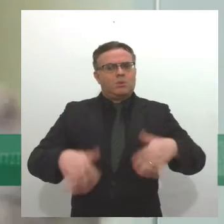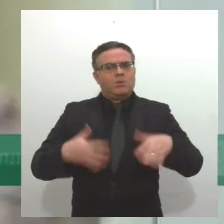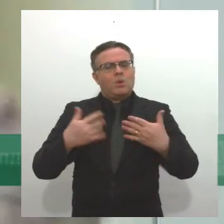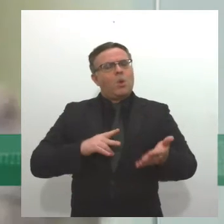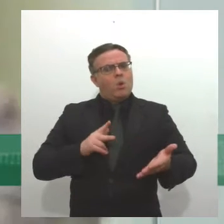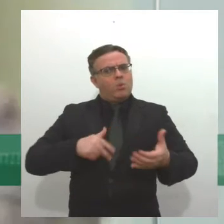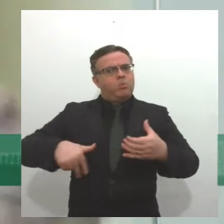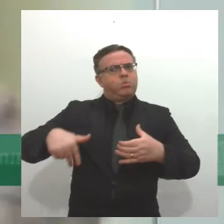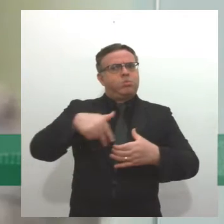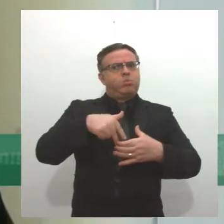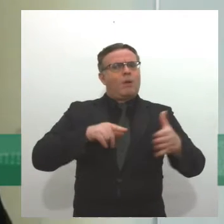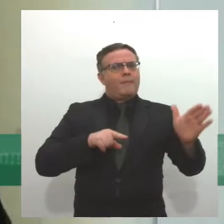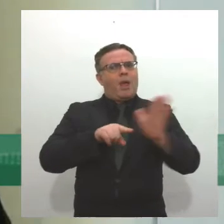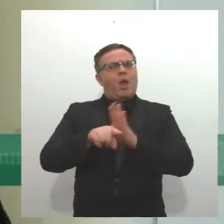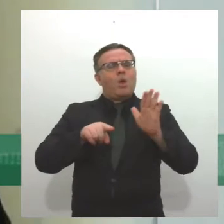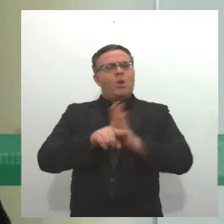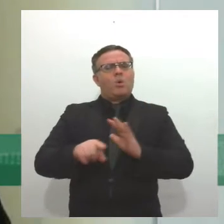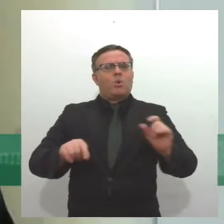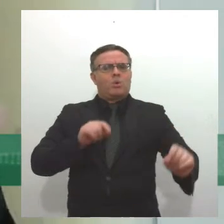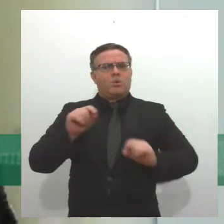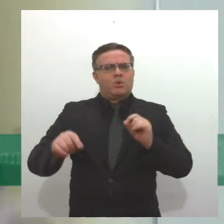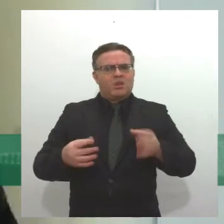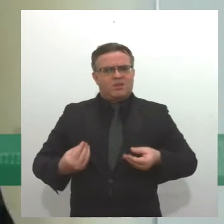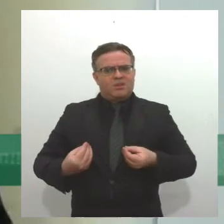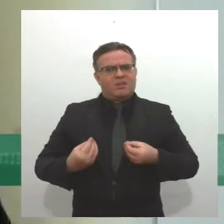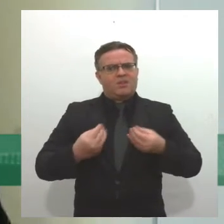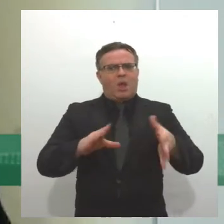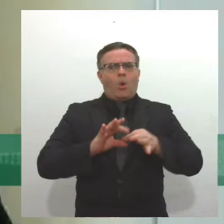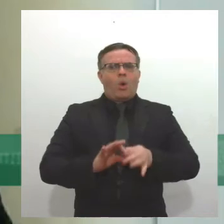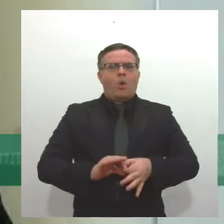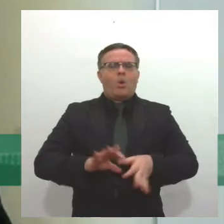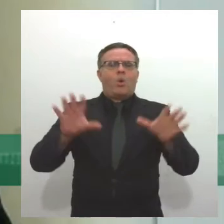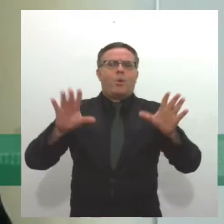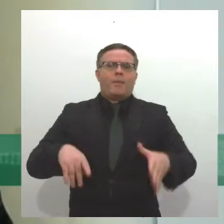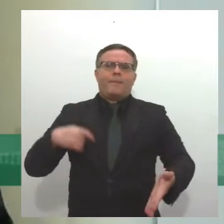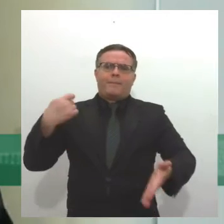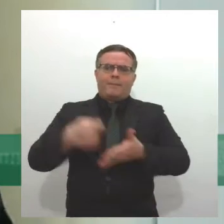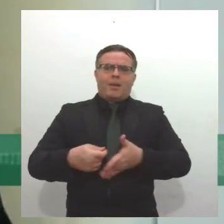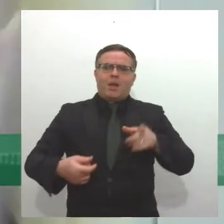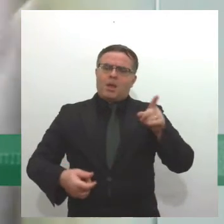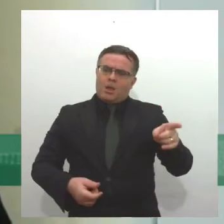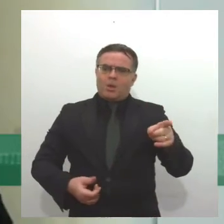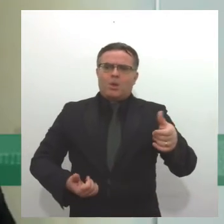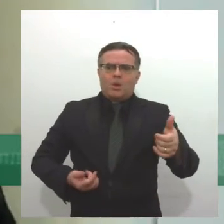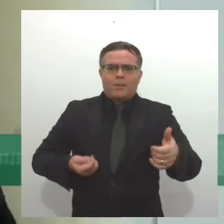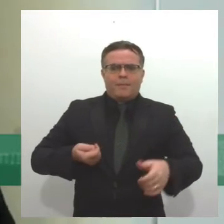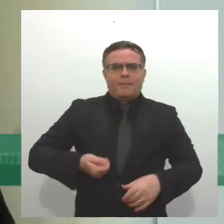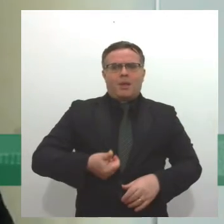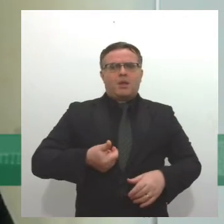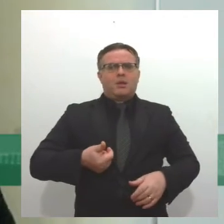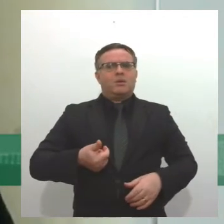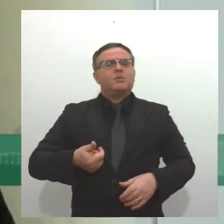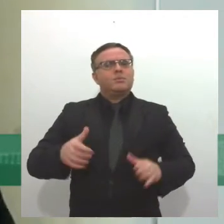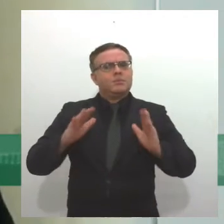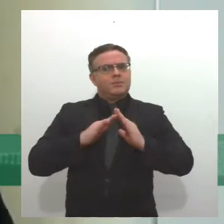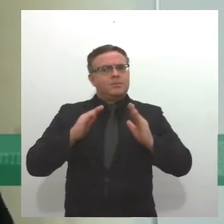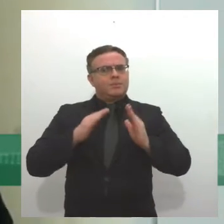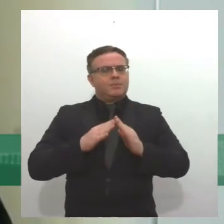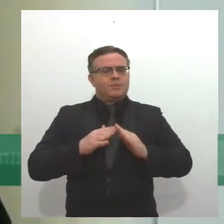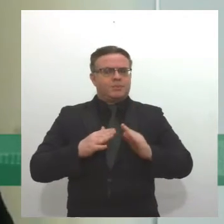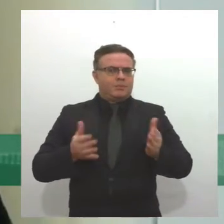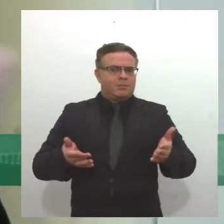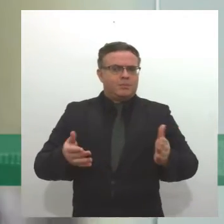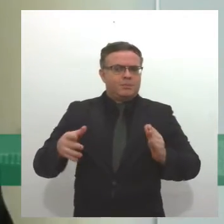e perguntei: ministro, o senhor deu uma liminar autorizando o pagamento do auxílio moradia para todos, sem nenhum